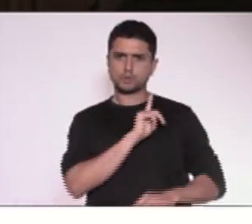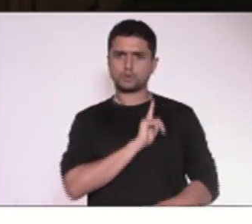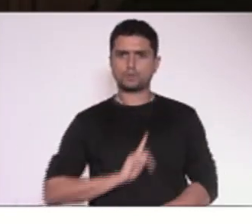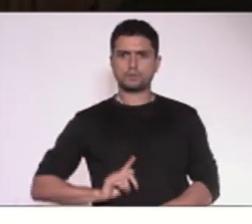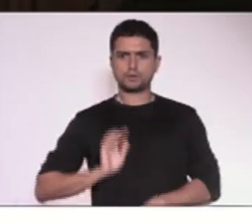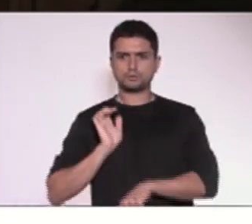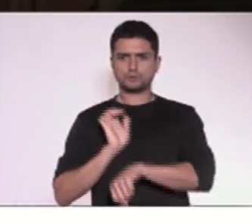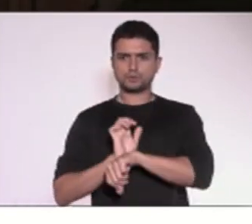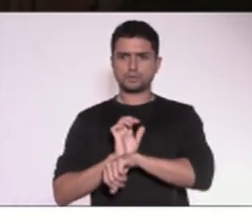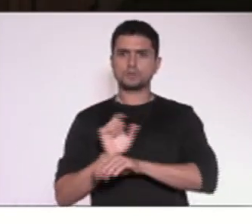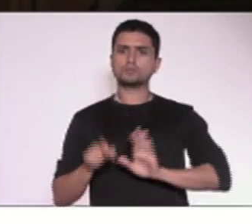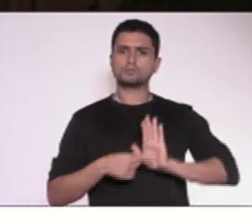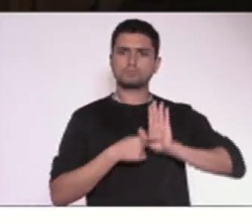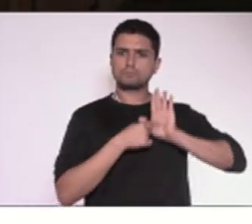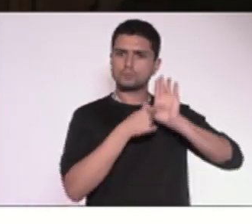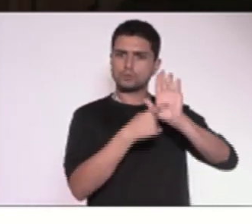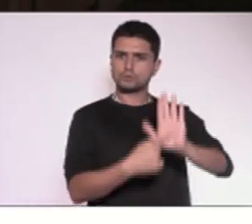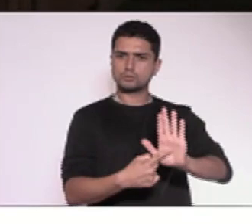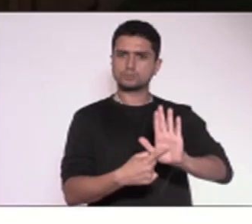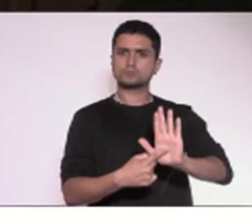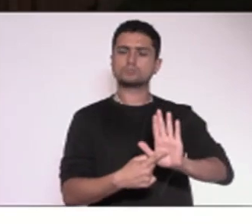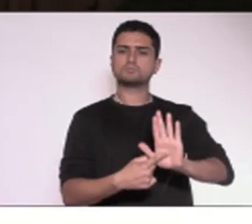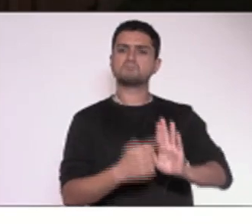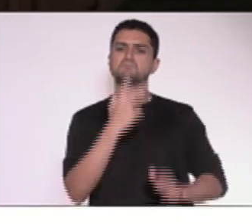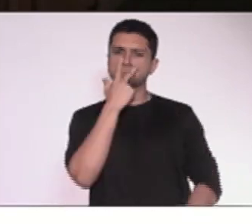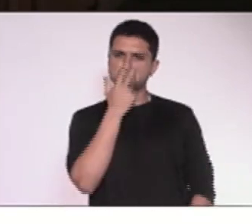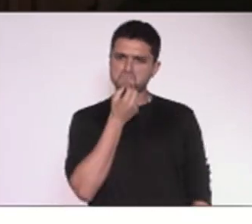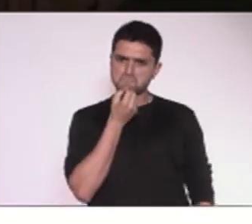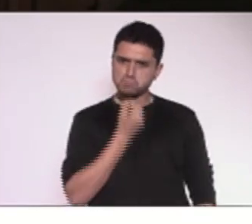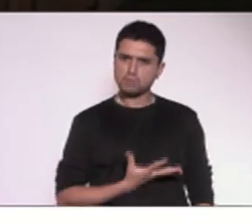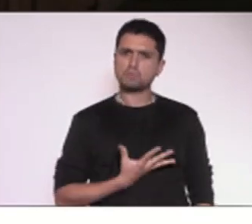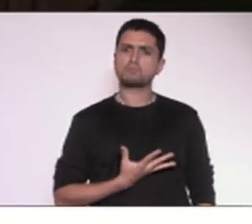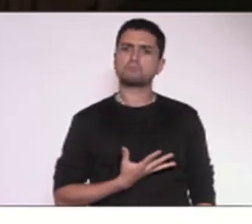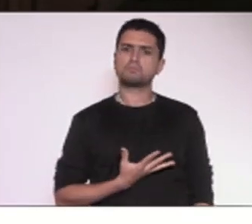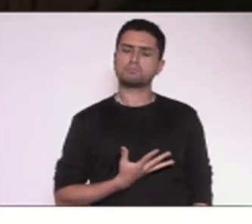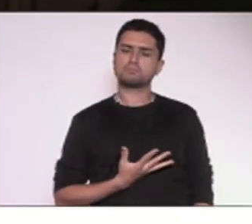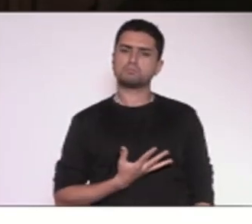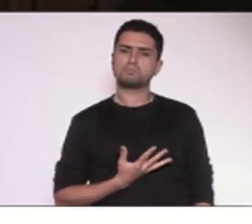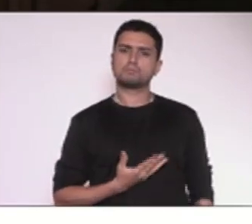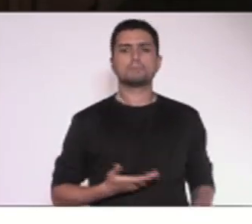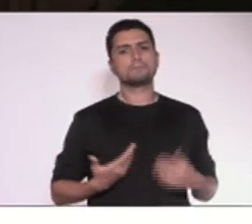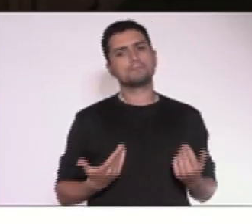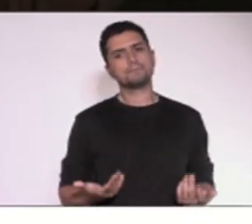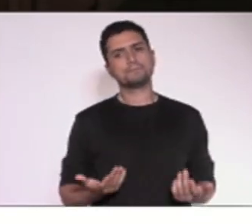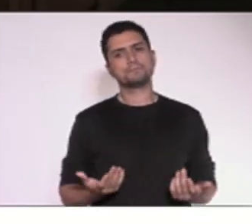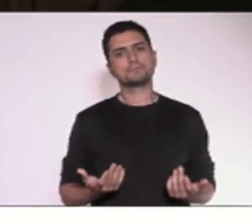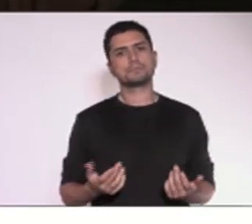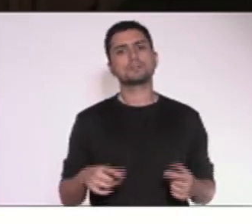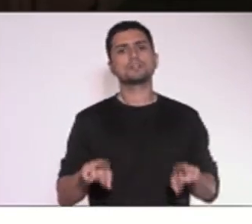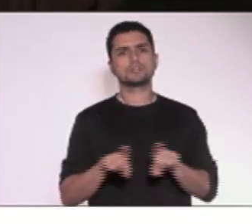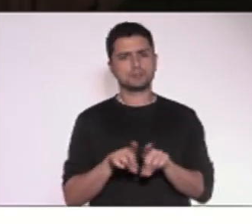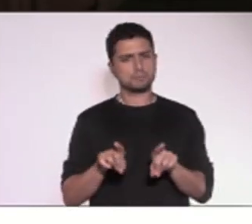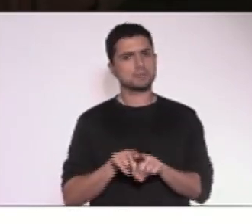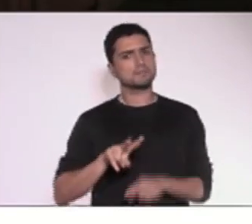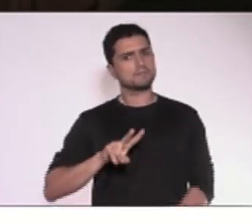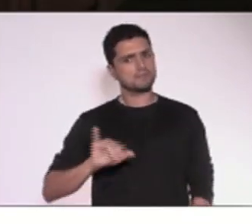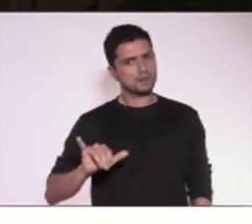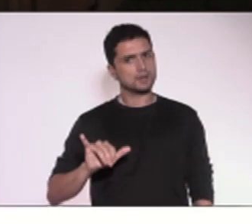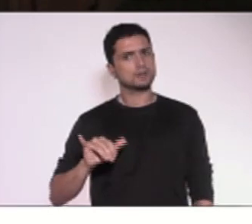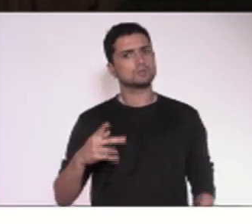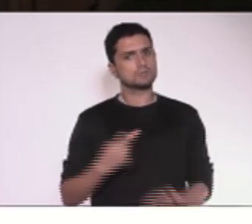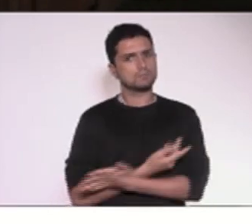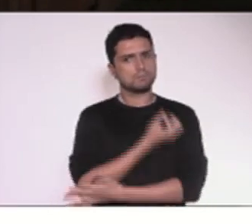tem demonstrado, está respondendo à altura. E muito mais estará por vir,